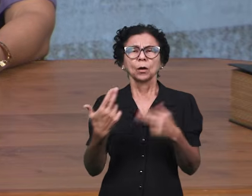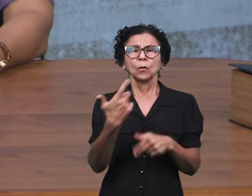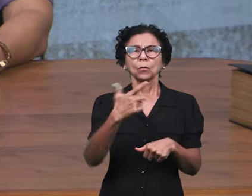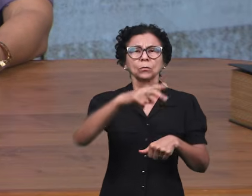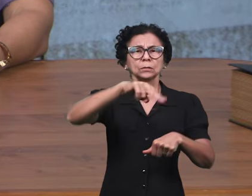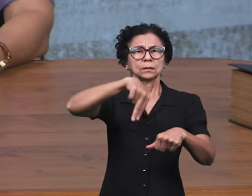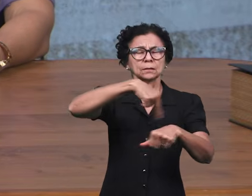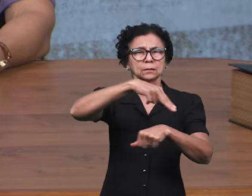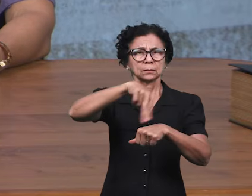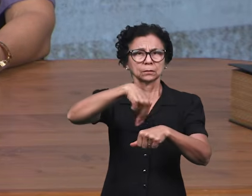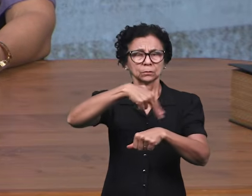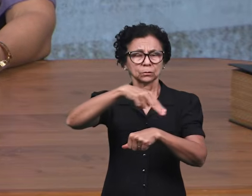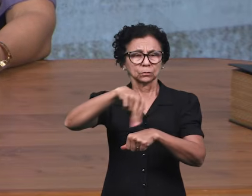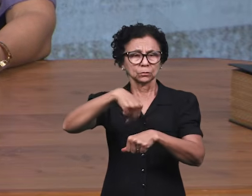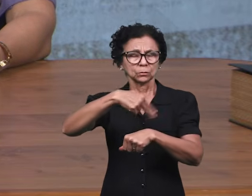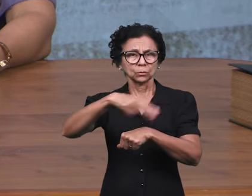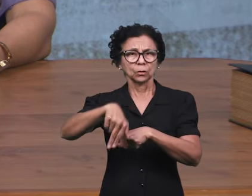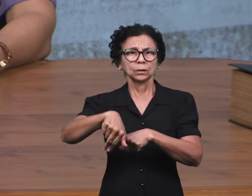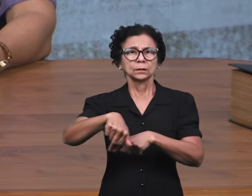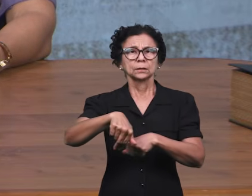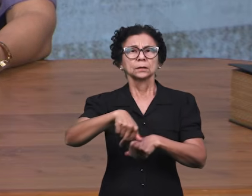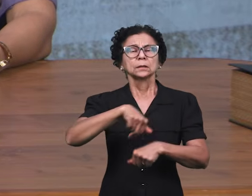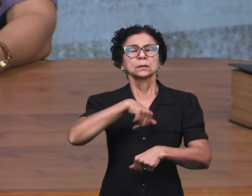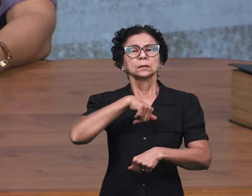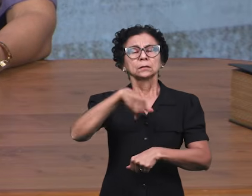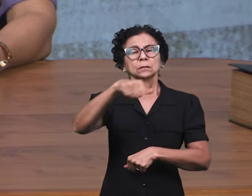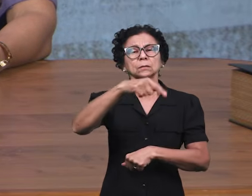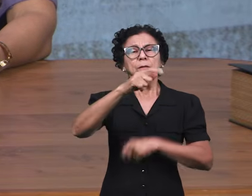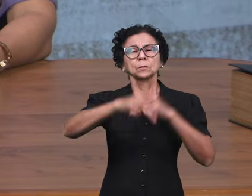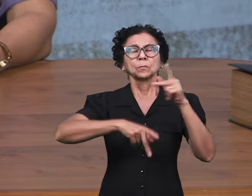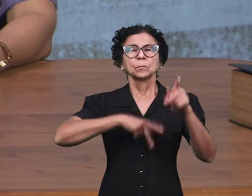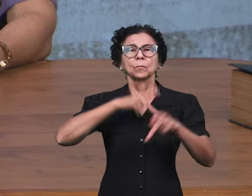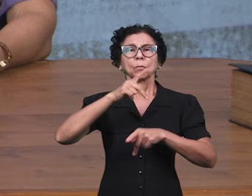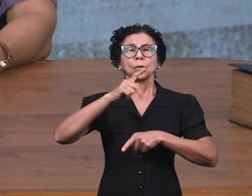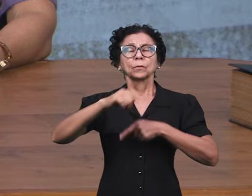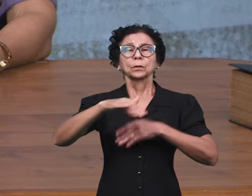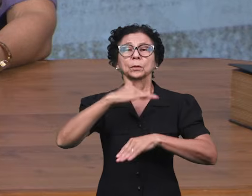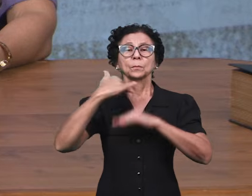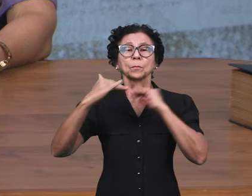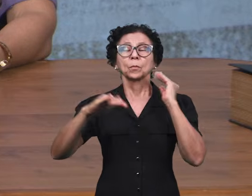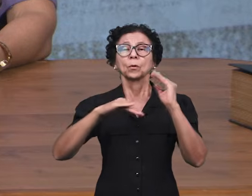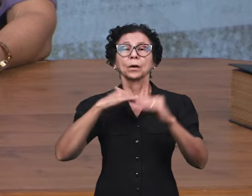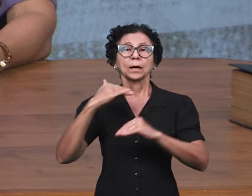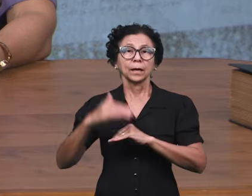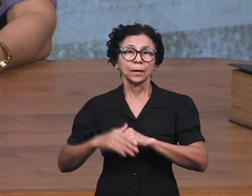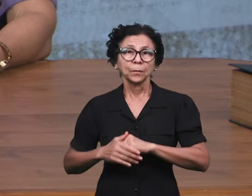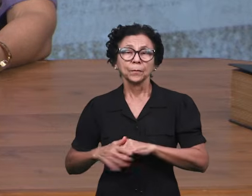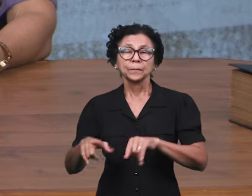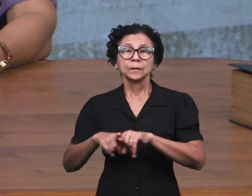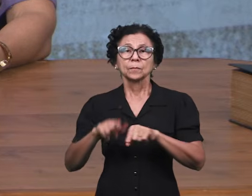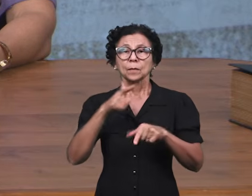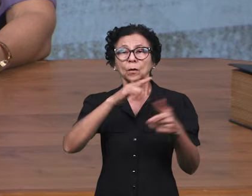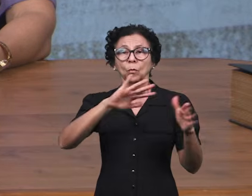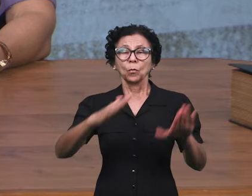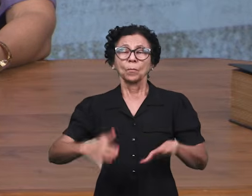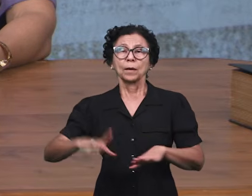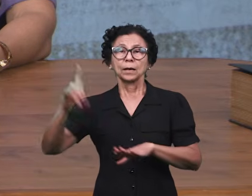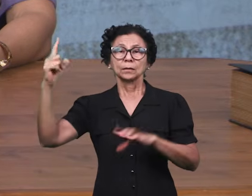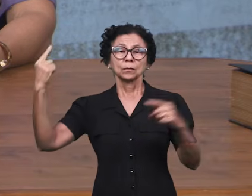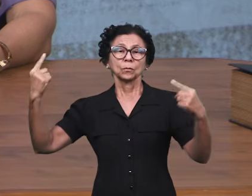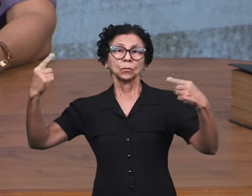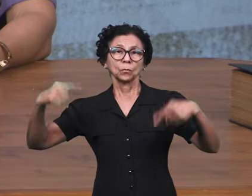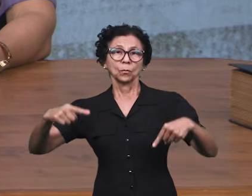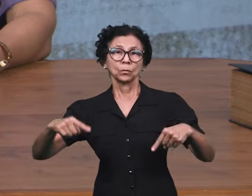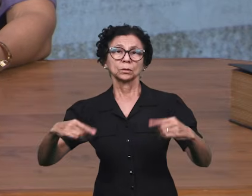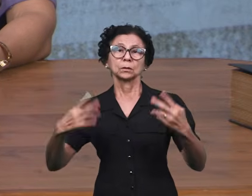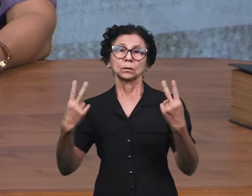de Horebe, e como a sua vara sobre o mar, que contra ele se levantará, como sucedeu